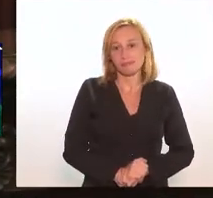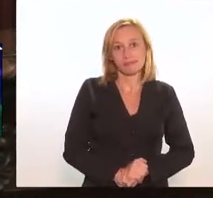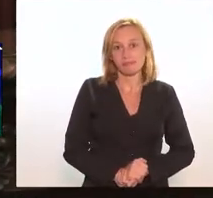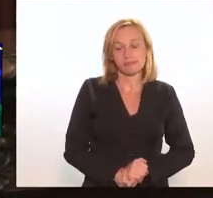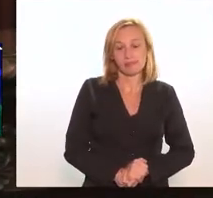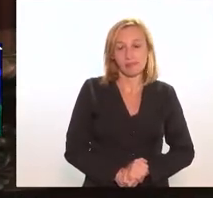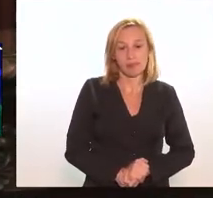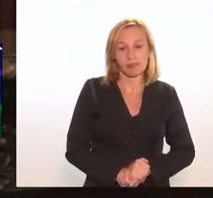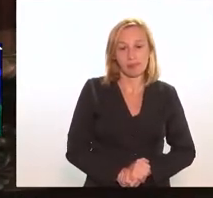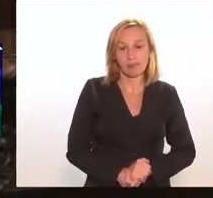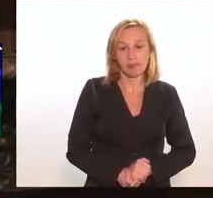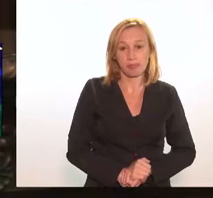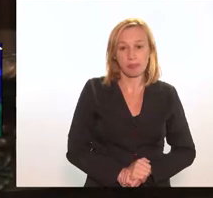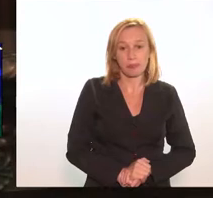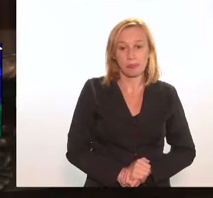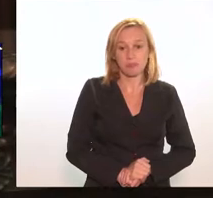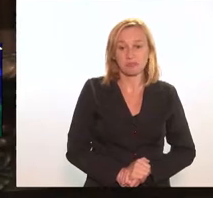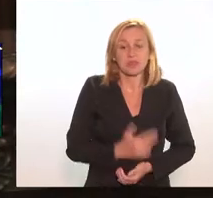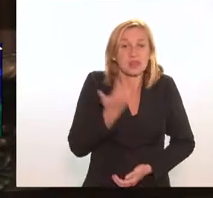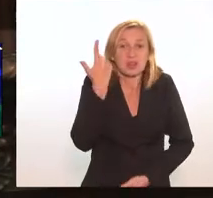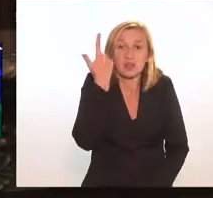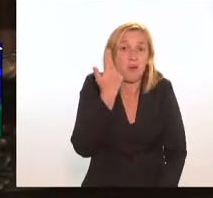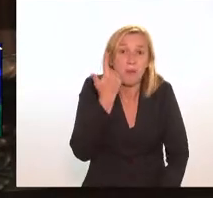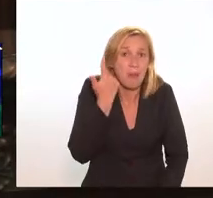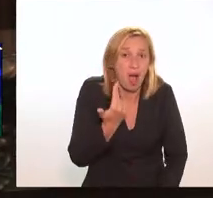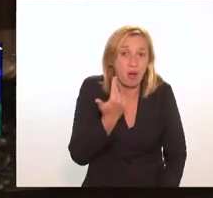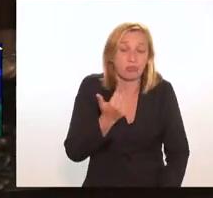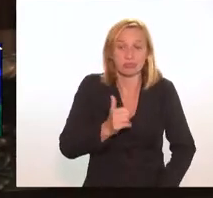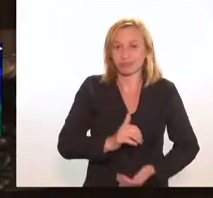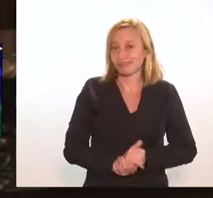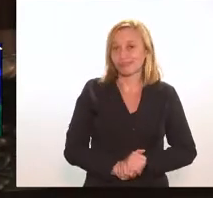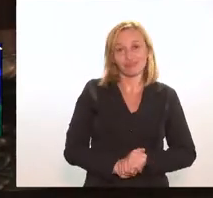Nós não estamos diante dessa naturalidade.